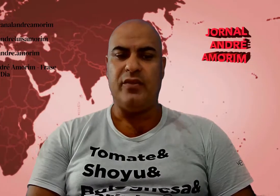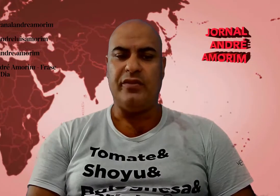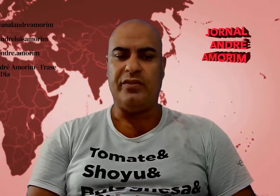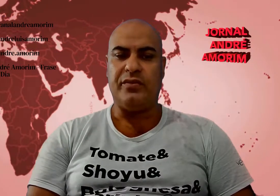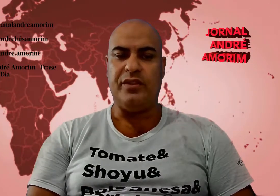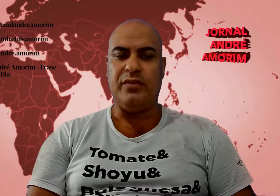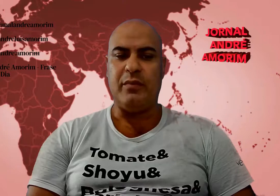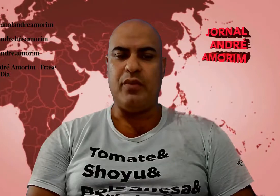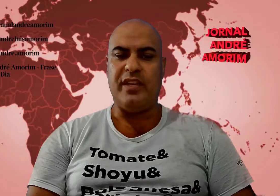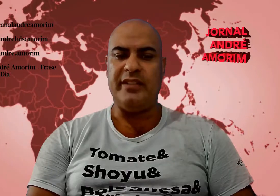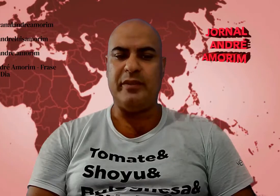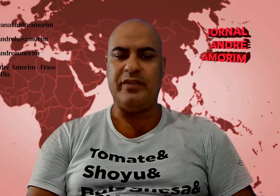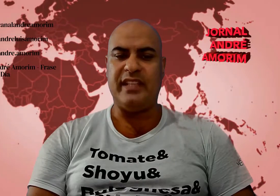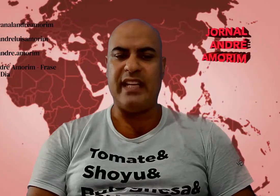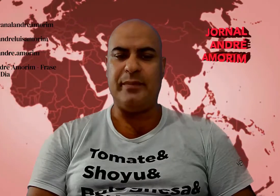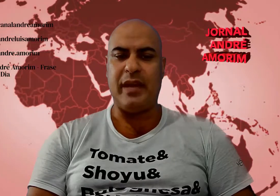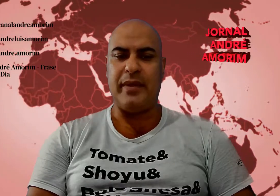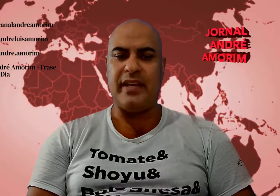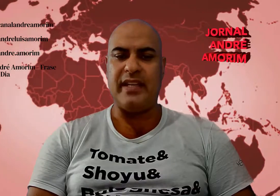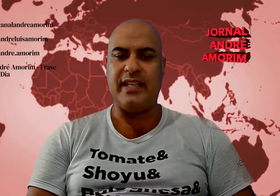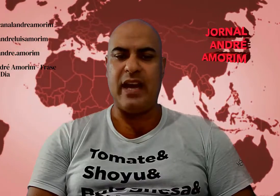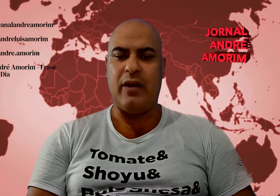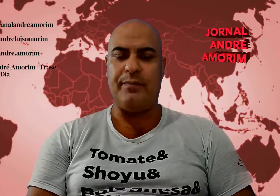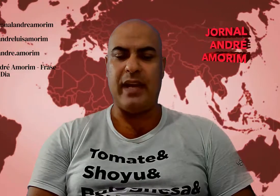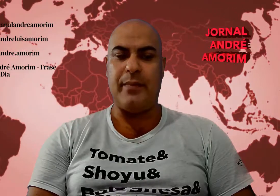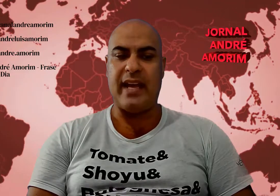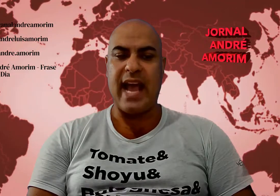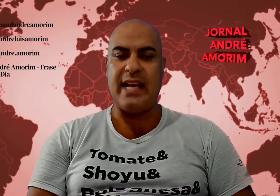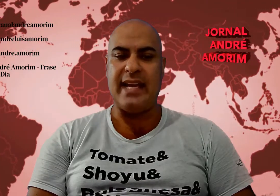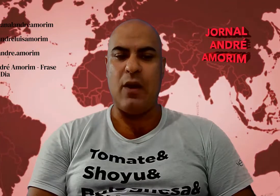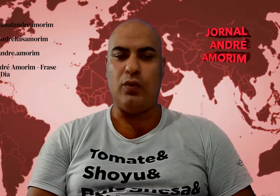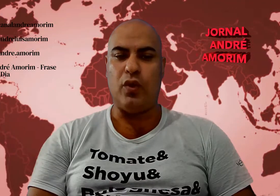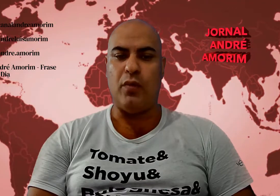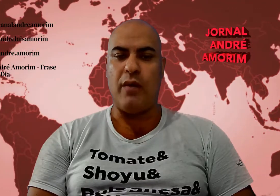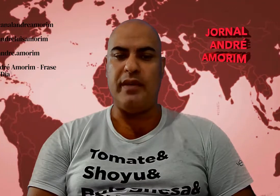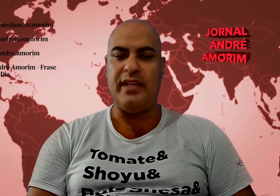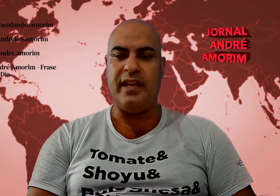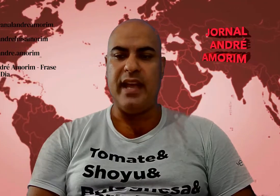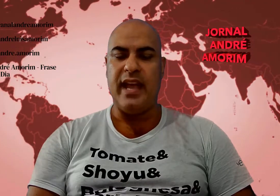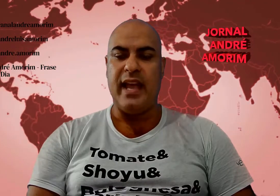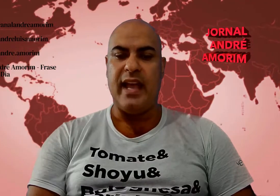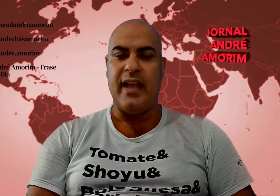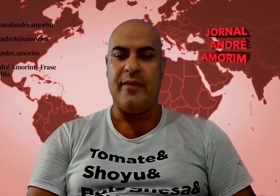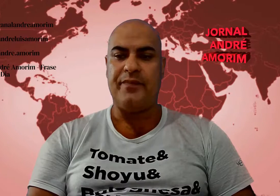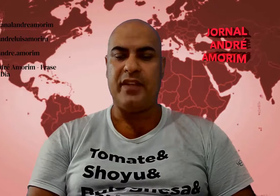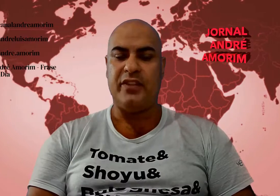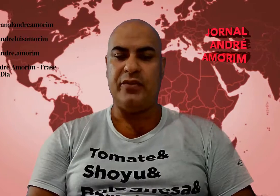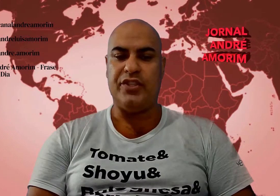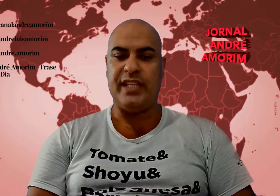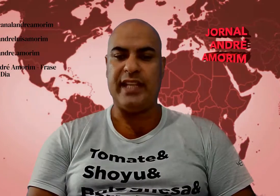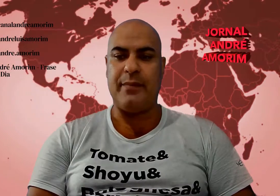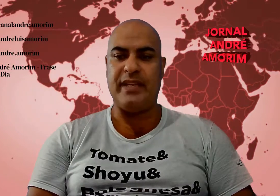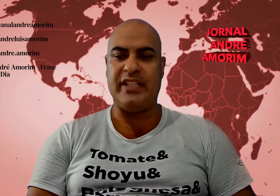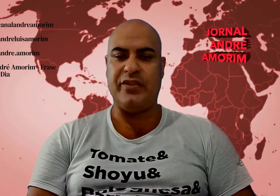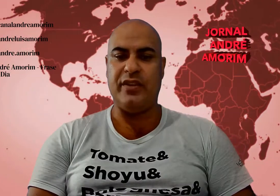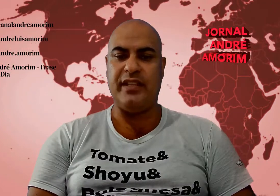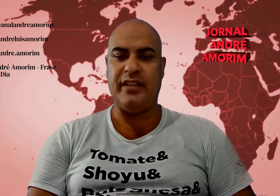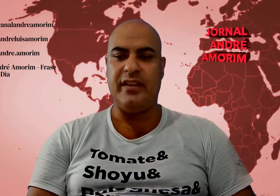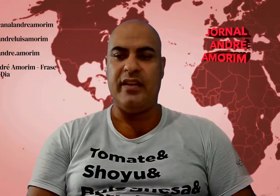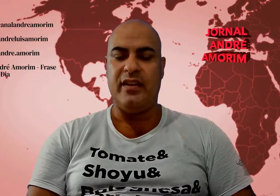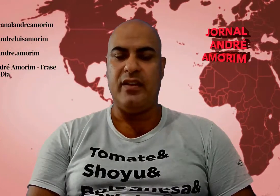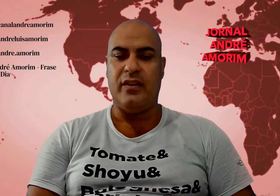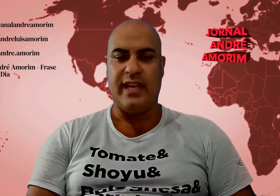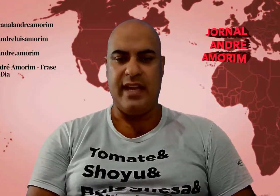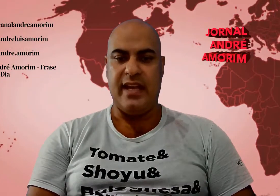Roadster, construído a pouquíssimas unidades pela Pagani Automobili Società per